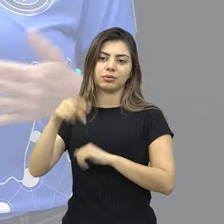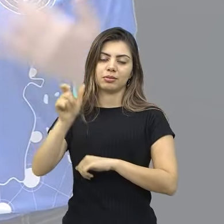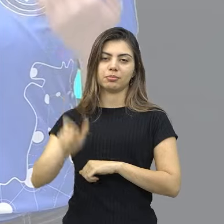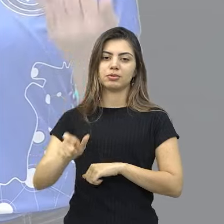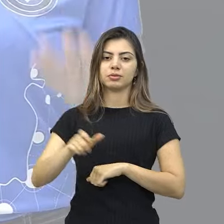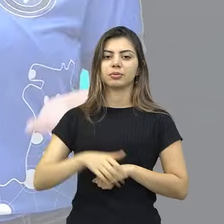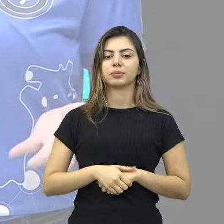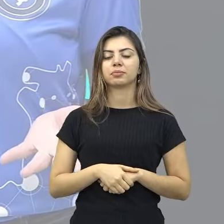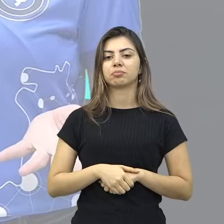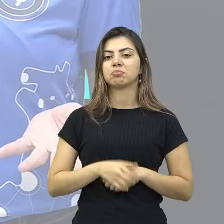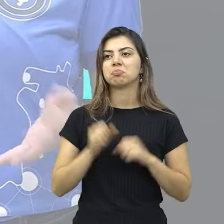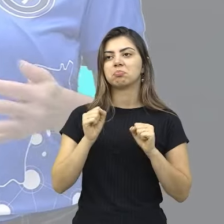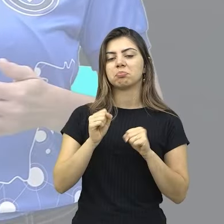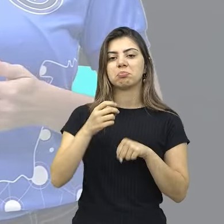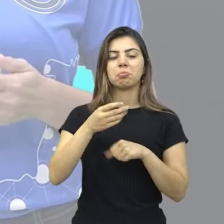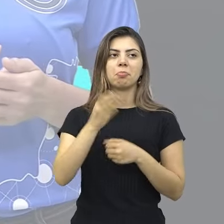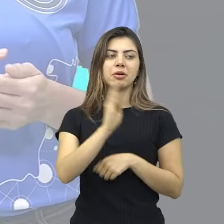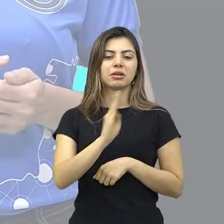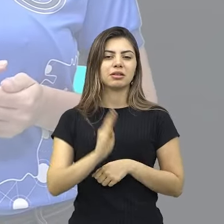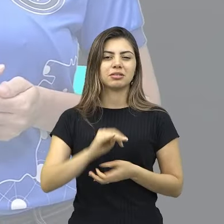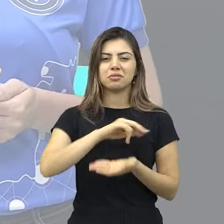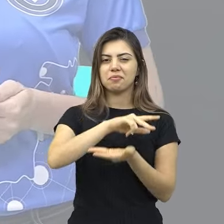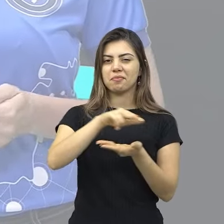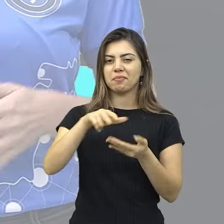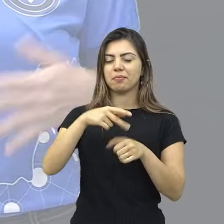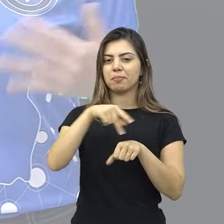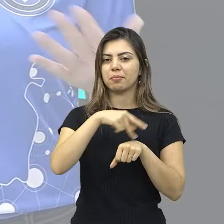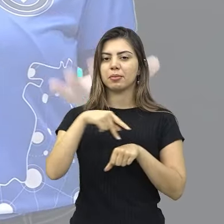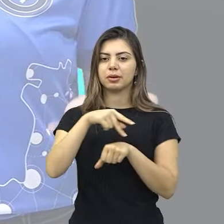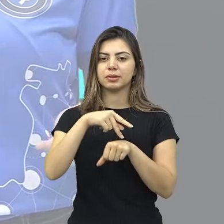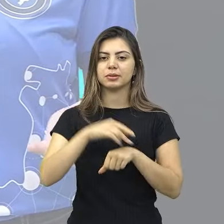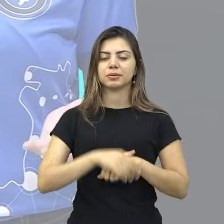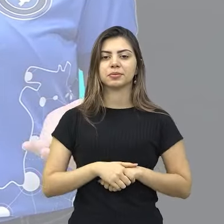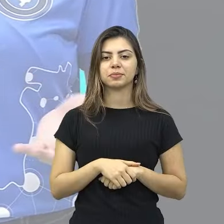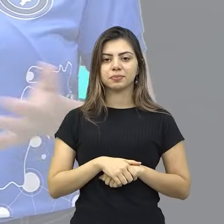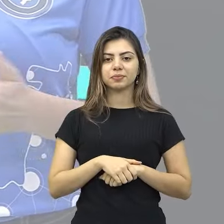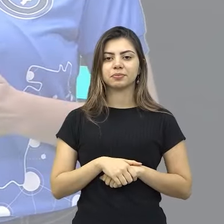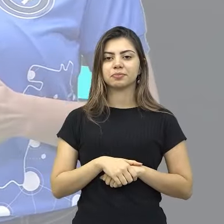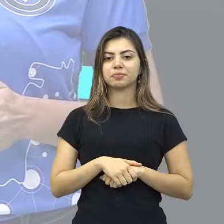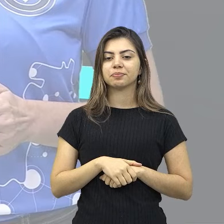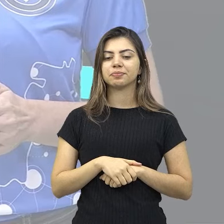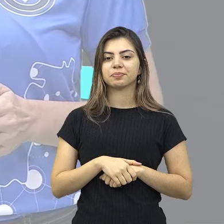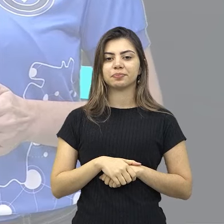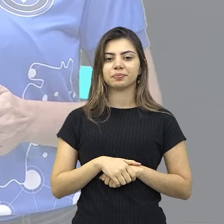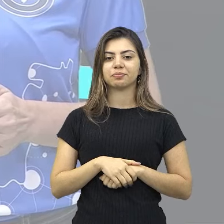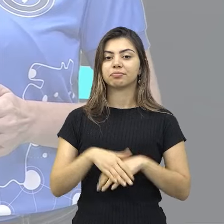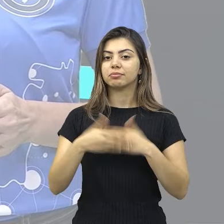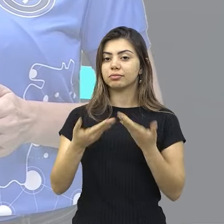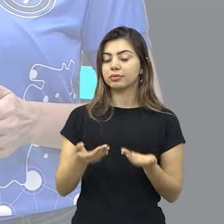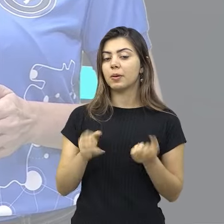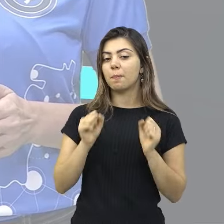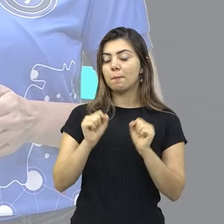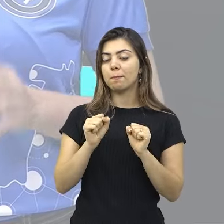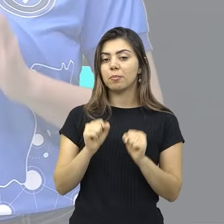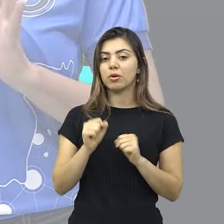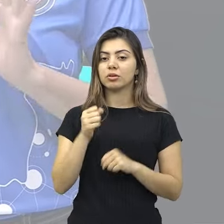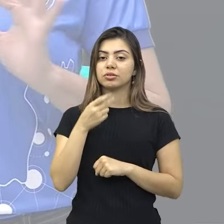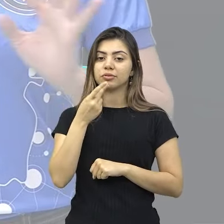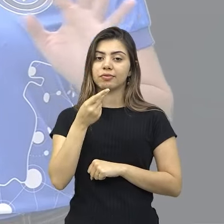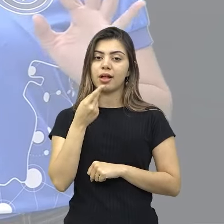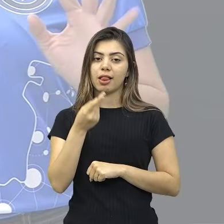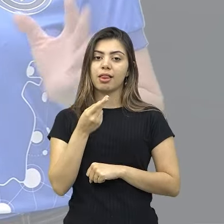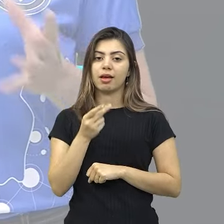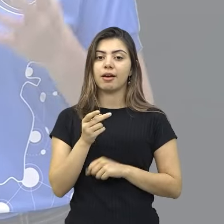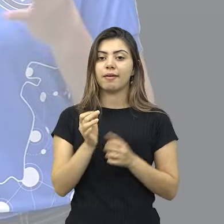Brazil. I am from Chile. I am from India. I am from Canada. Ok? Então, você pode falar I am, a